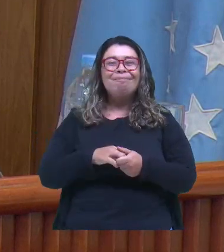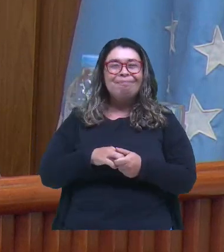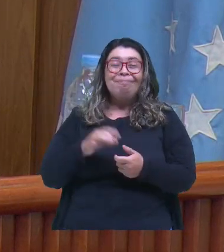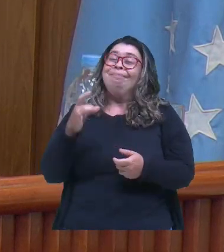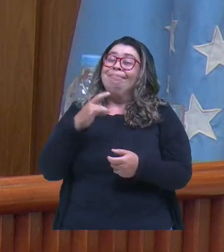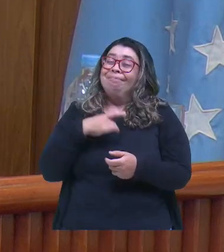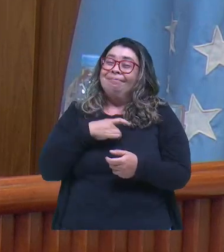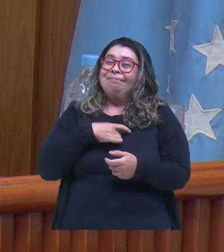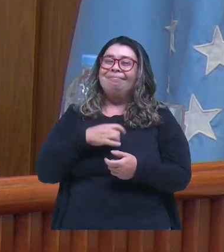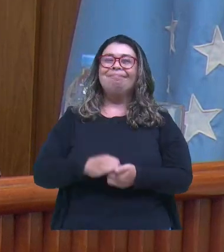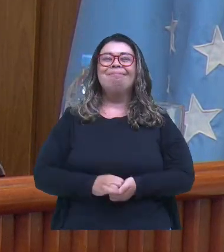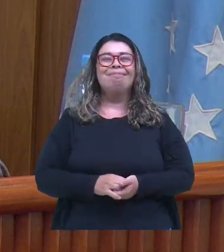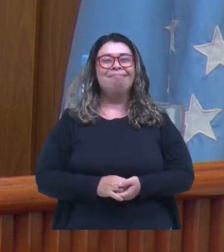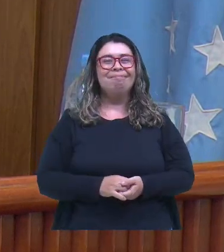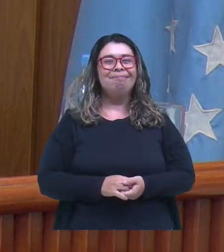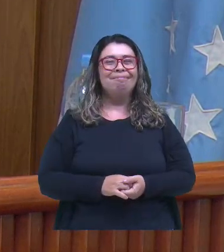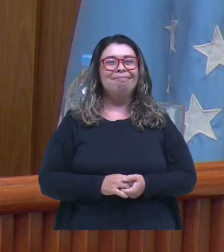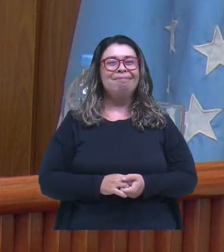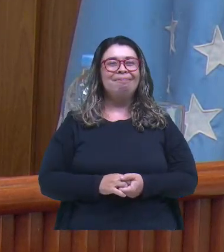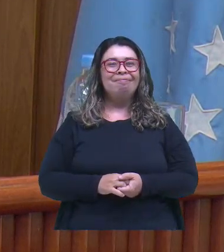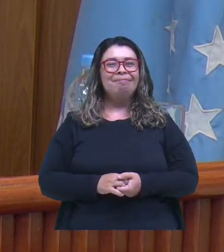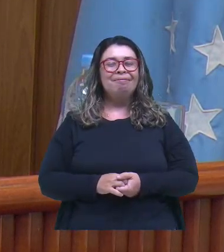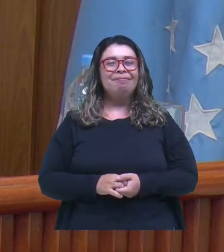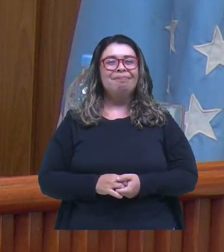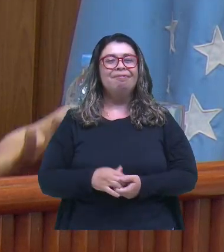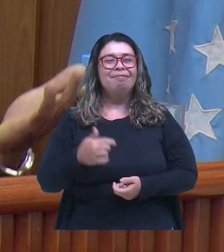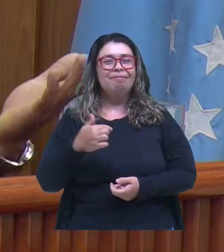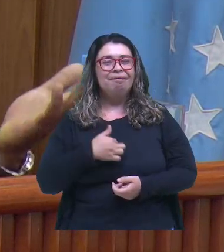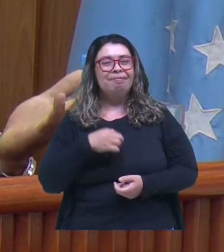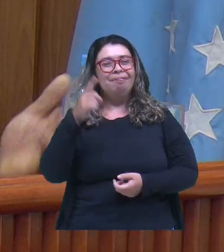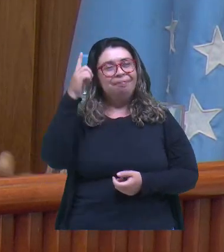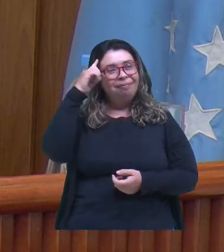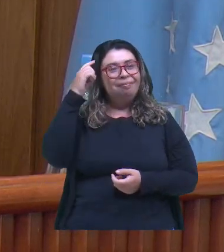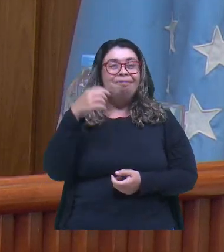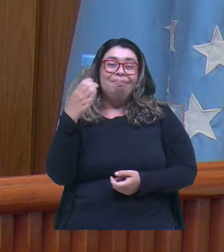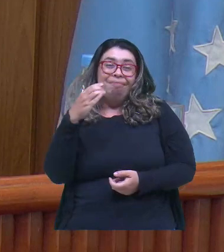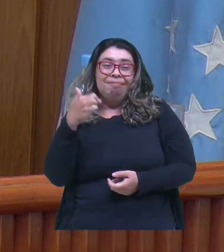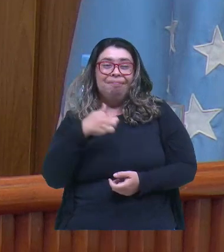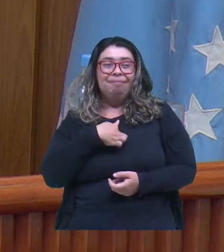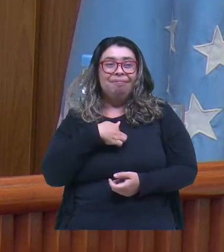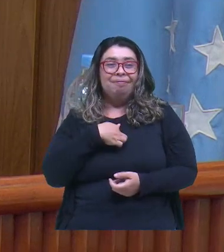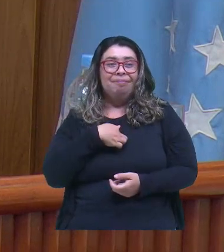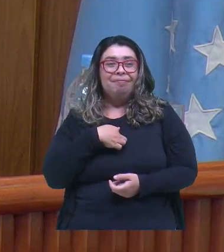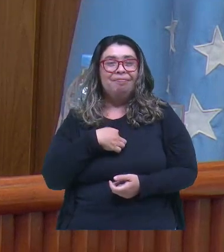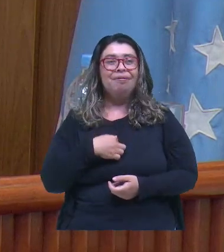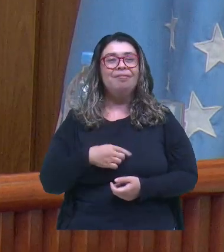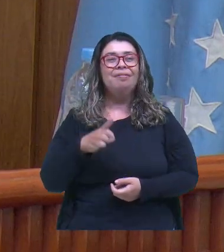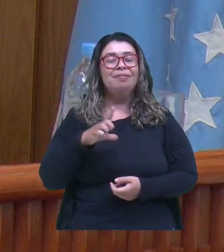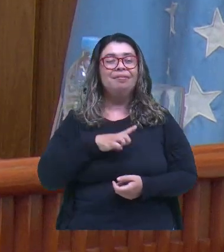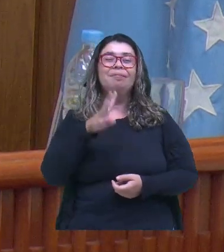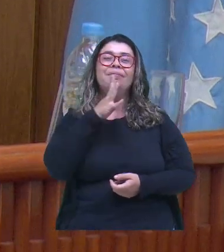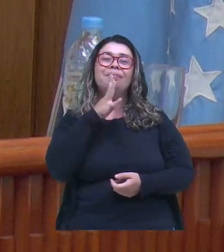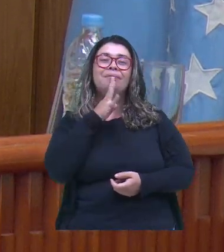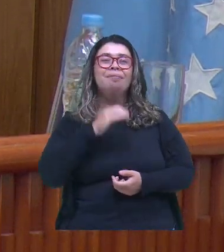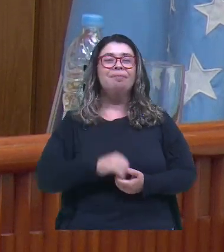tenebroso. Gente, eu entendo. Quisera eu ter em meu cabedal de conhecimentos